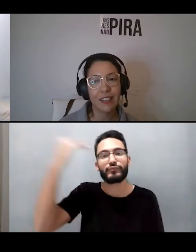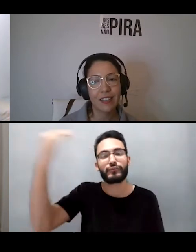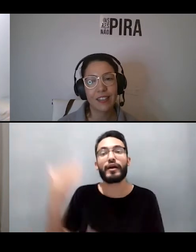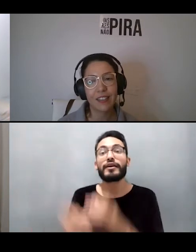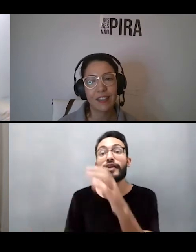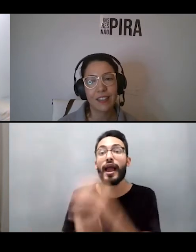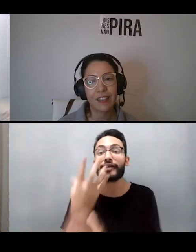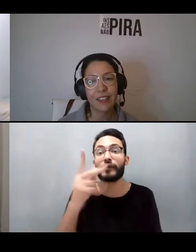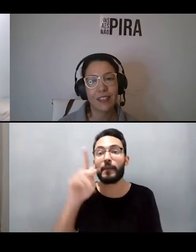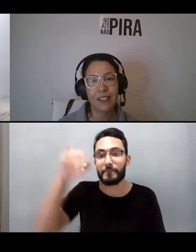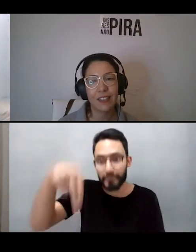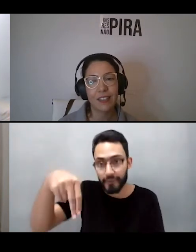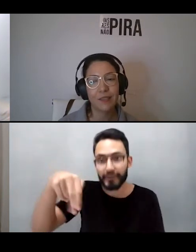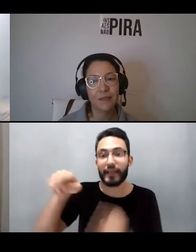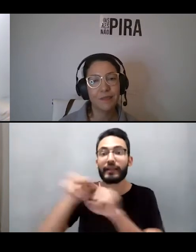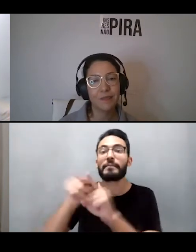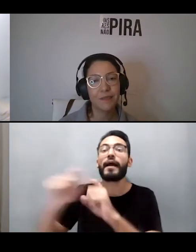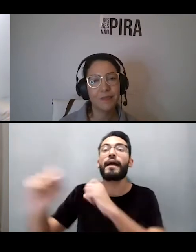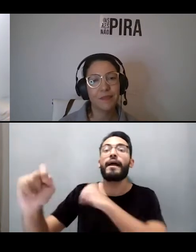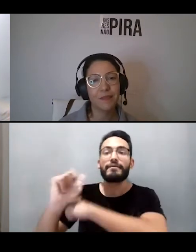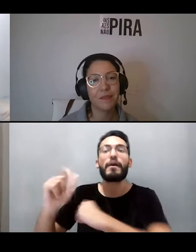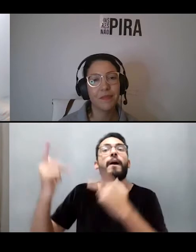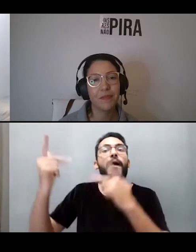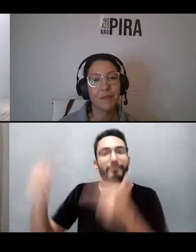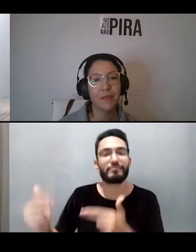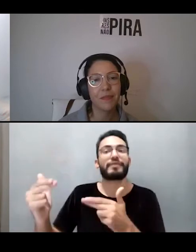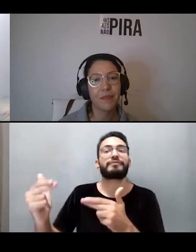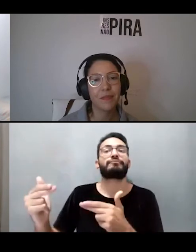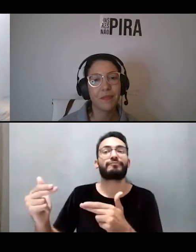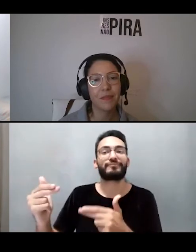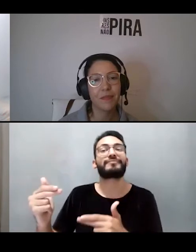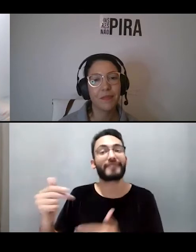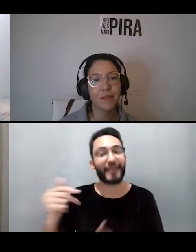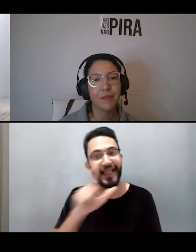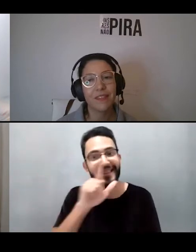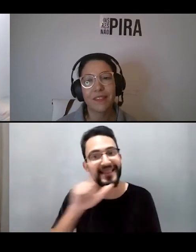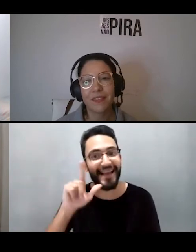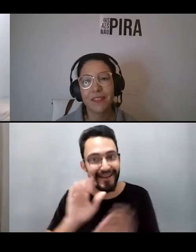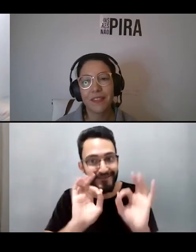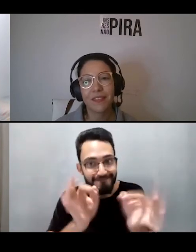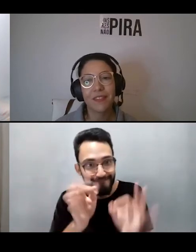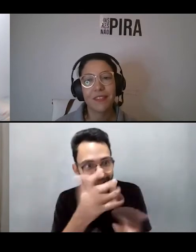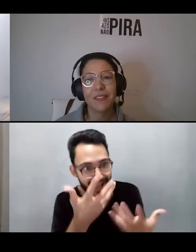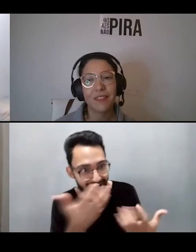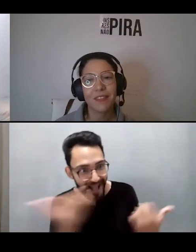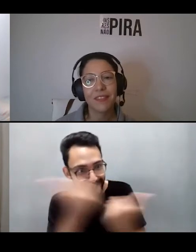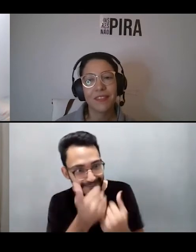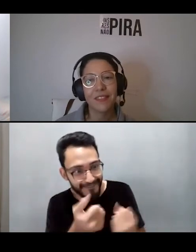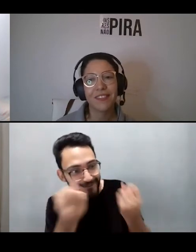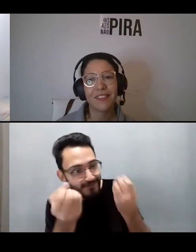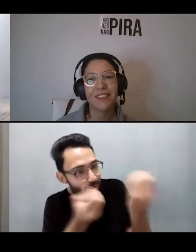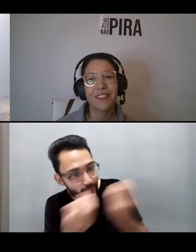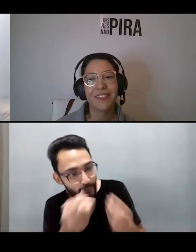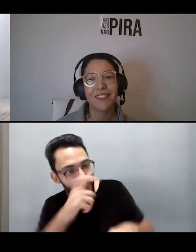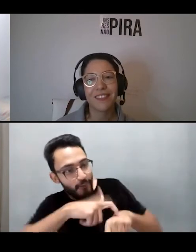mas também recebemos o mesmo, né? E aí, eu queria que a Alê contasse para a gente um pouquinho de como foi esse